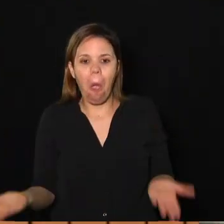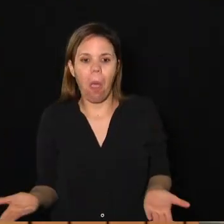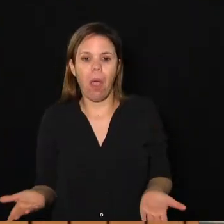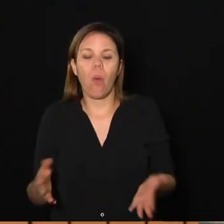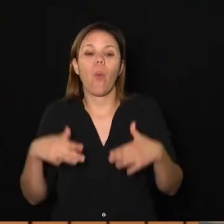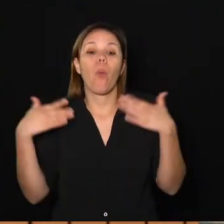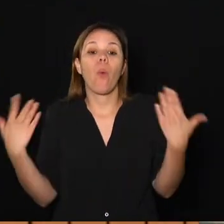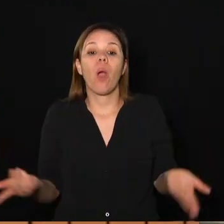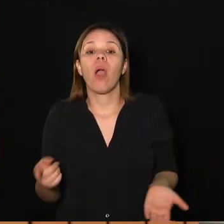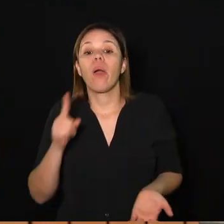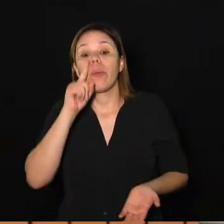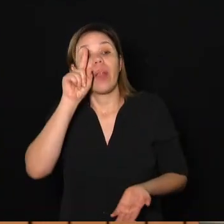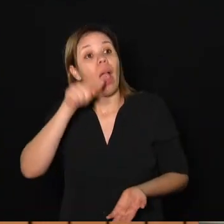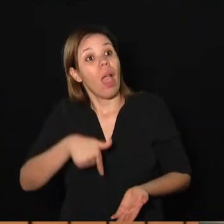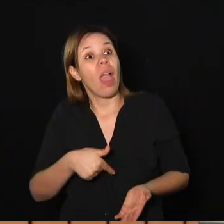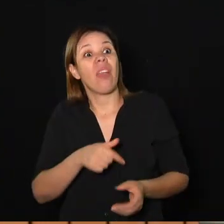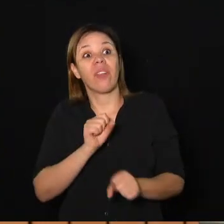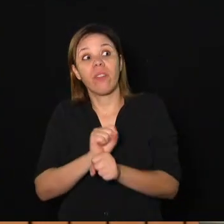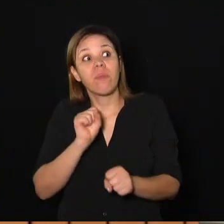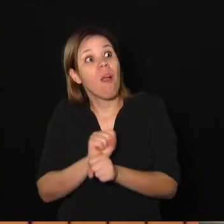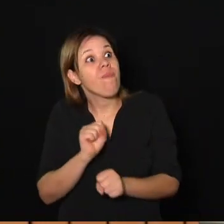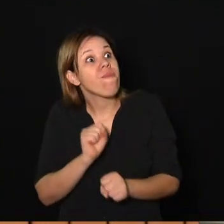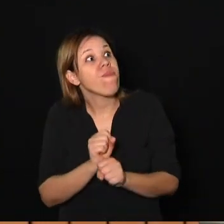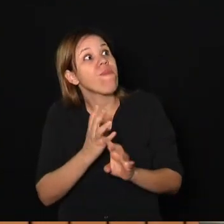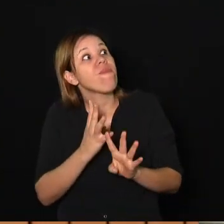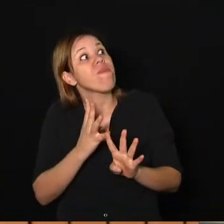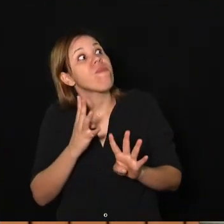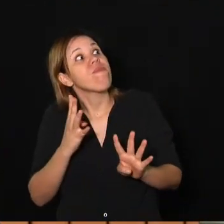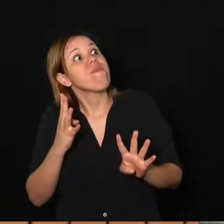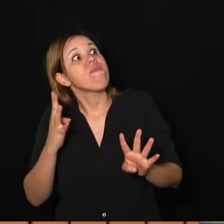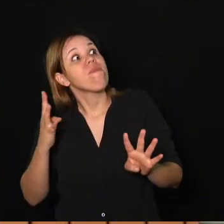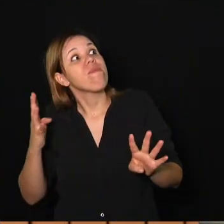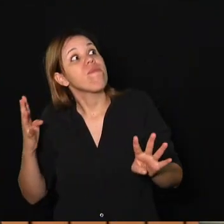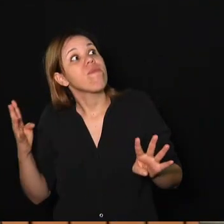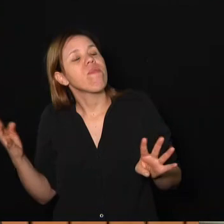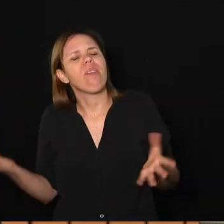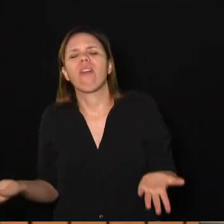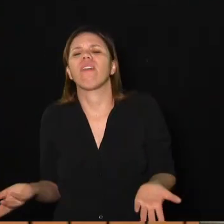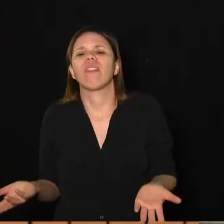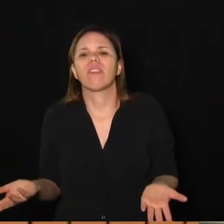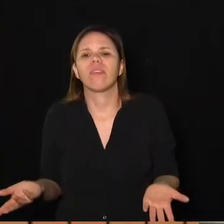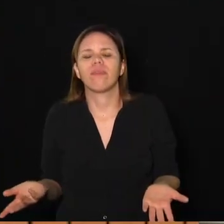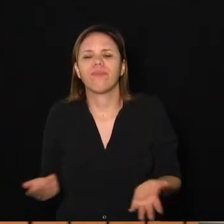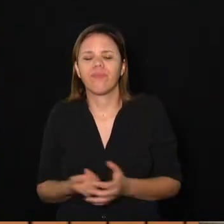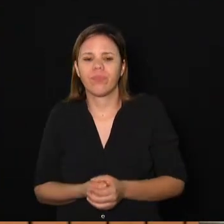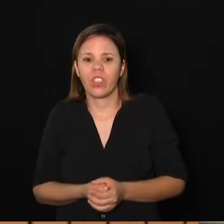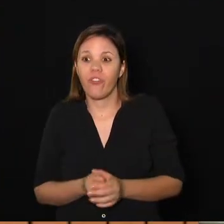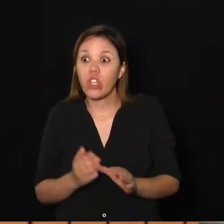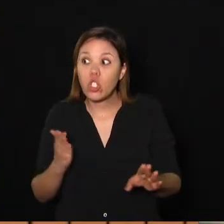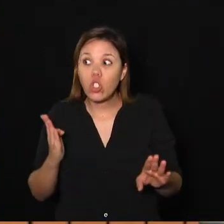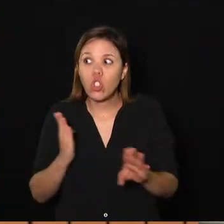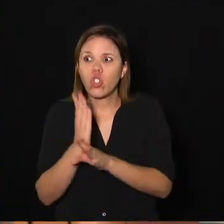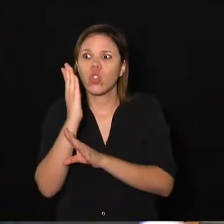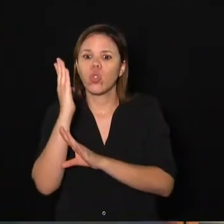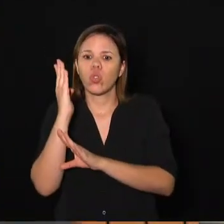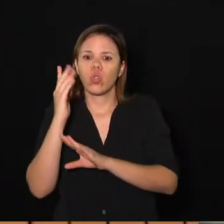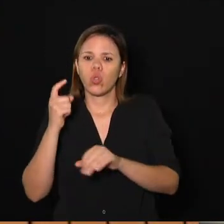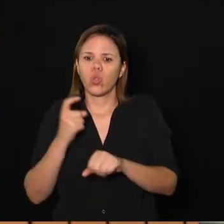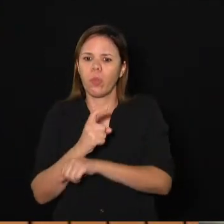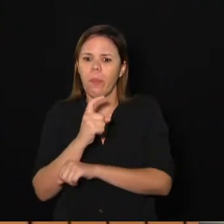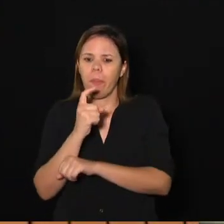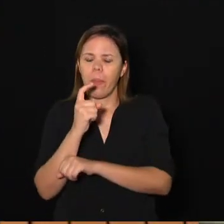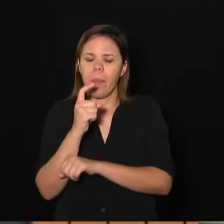tem hoje é a fila de espera o perigo que tem hoje é a manobra que se tem inclusive foi descoberto aqui na na vigilância